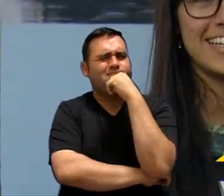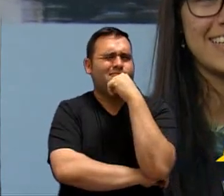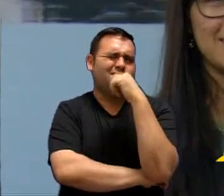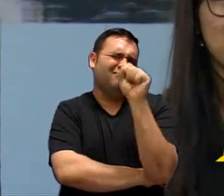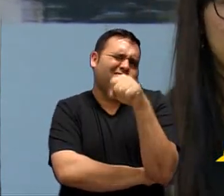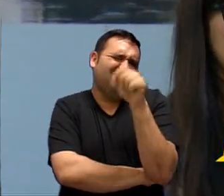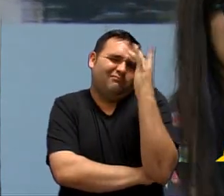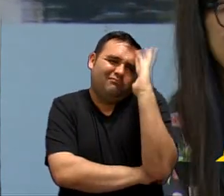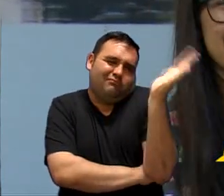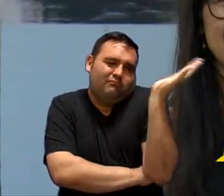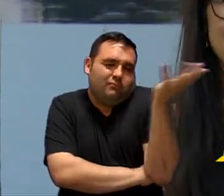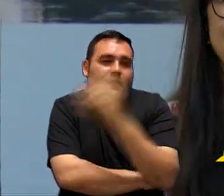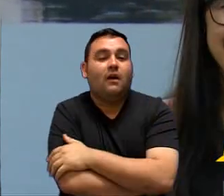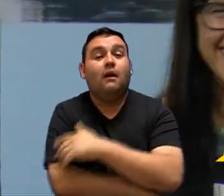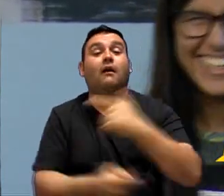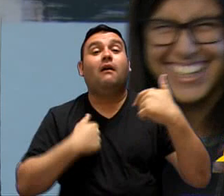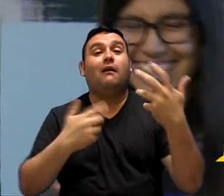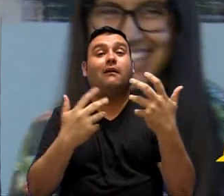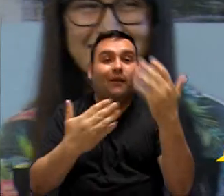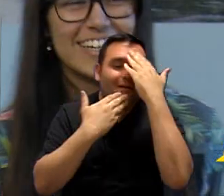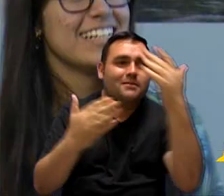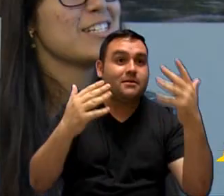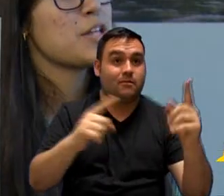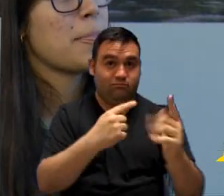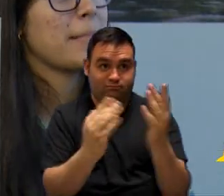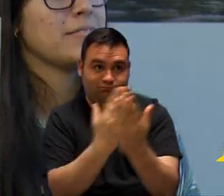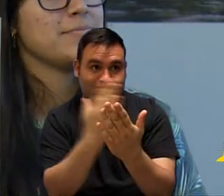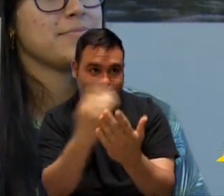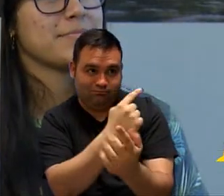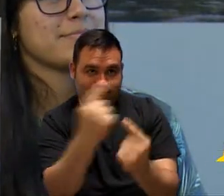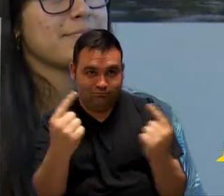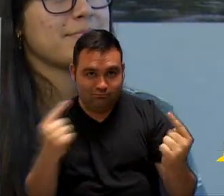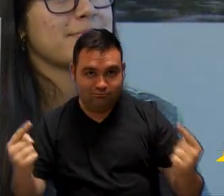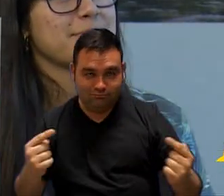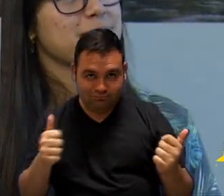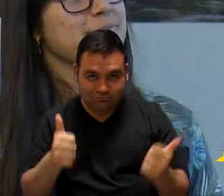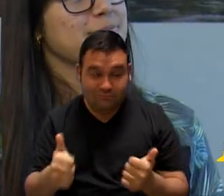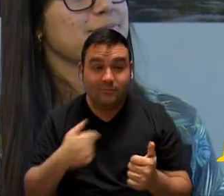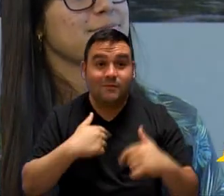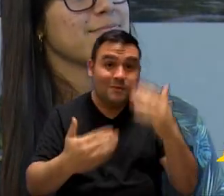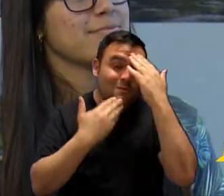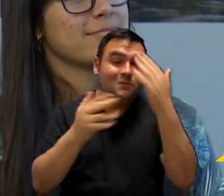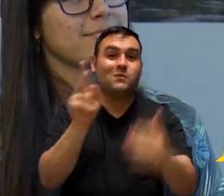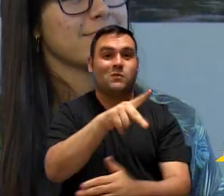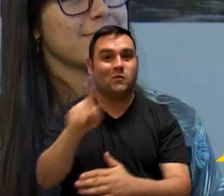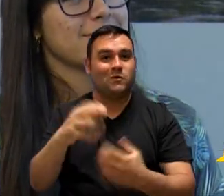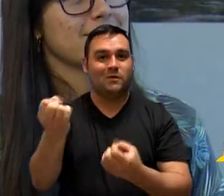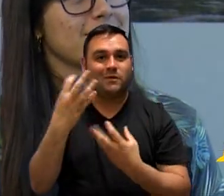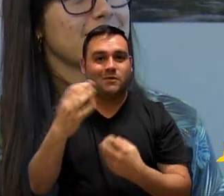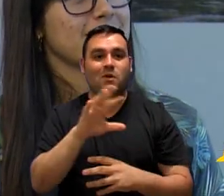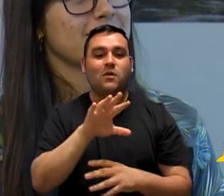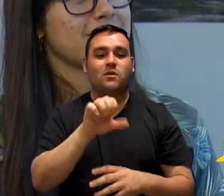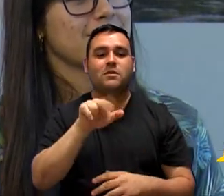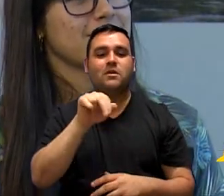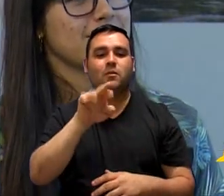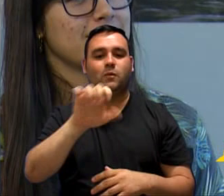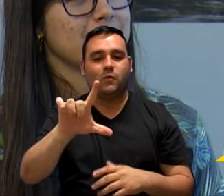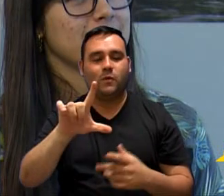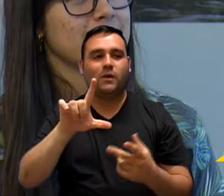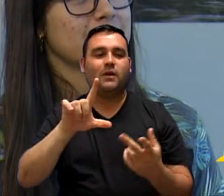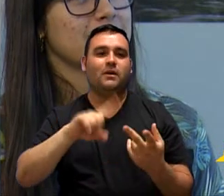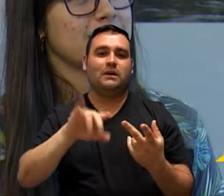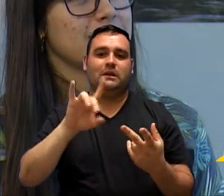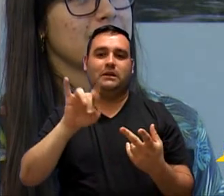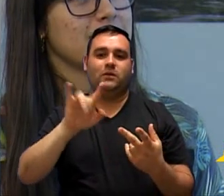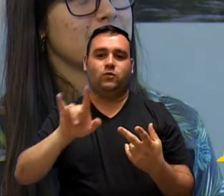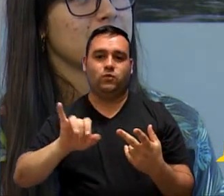outra pessoa aí. Agradecer algumas pessoas, certo? Eu agradeço aos meus professores, não só o Samuel e